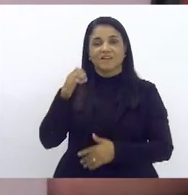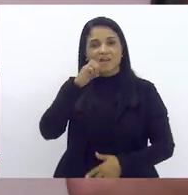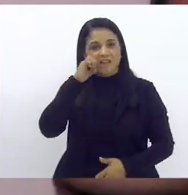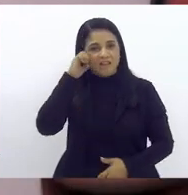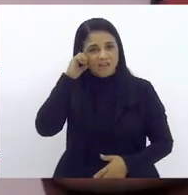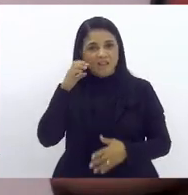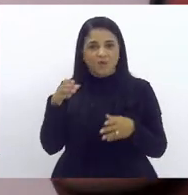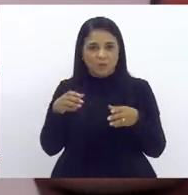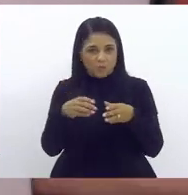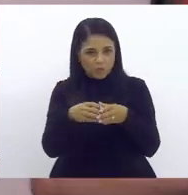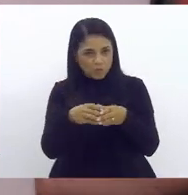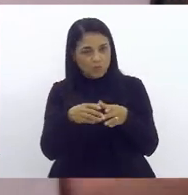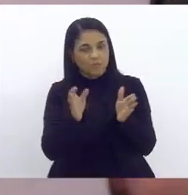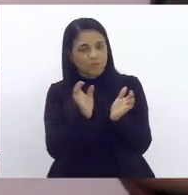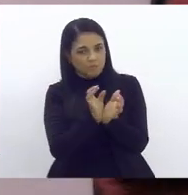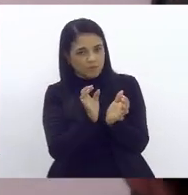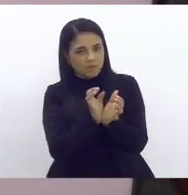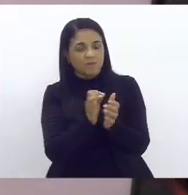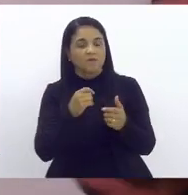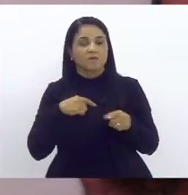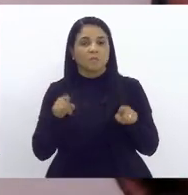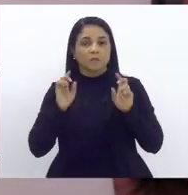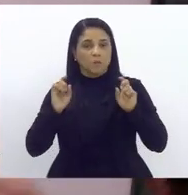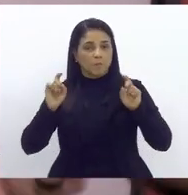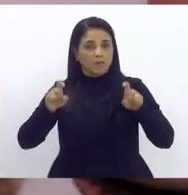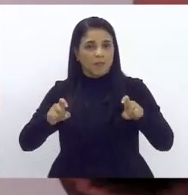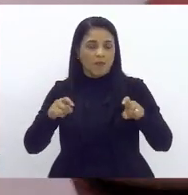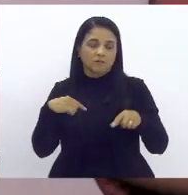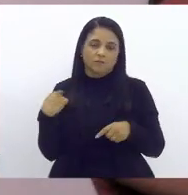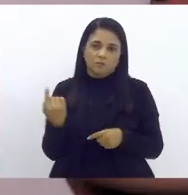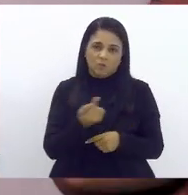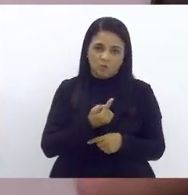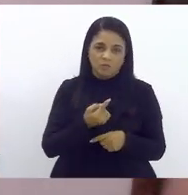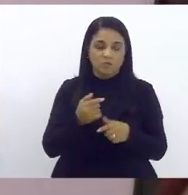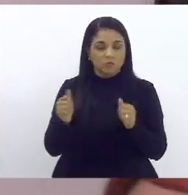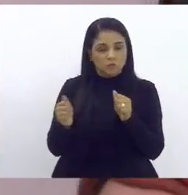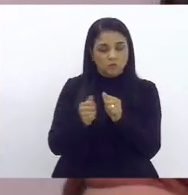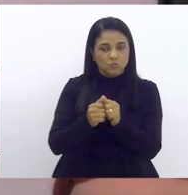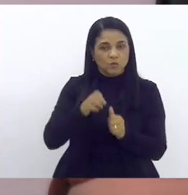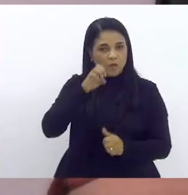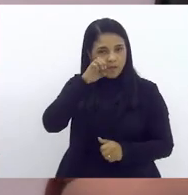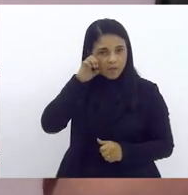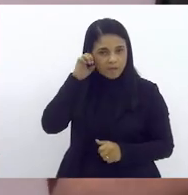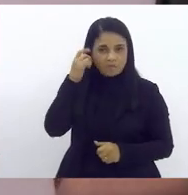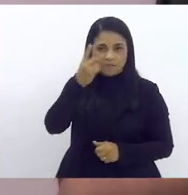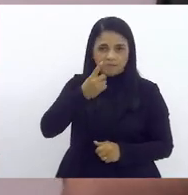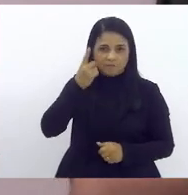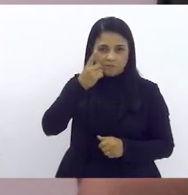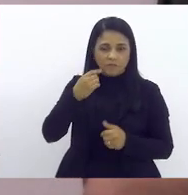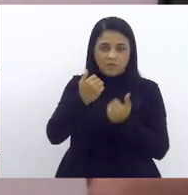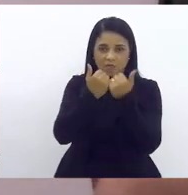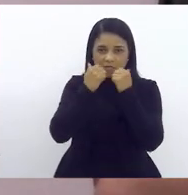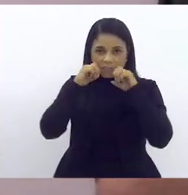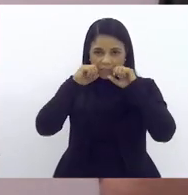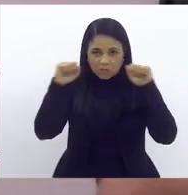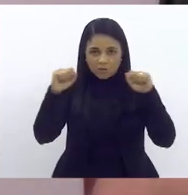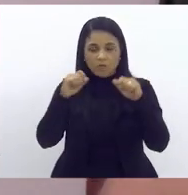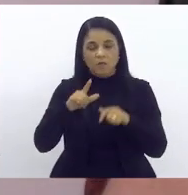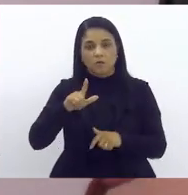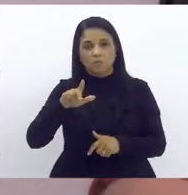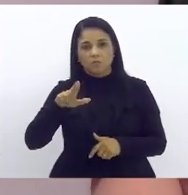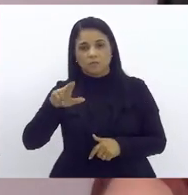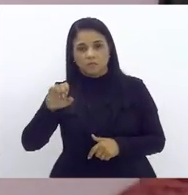equipe. Agradecer a equipe do nosso mandato, que, conjuntamente com a Élica e com a assessoria da deputada